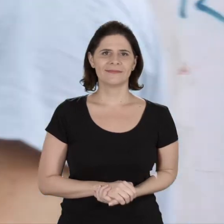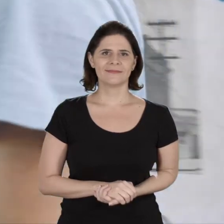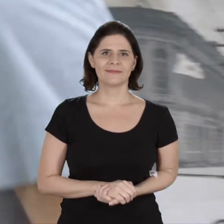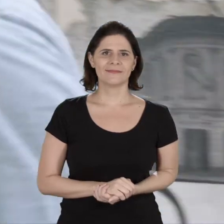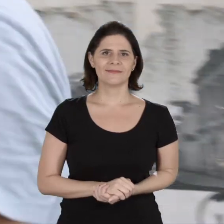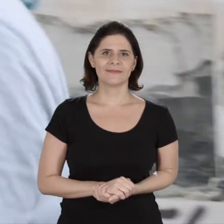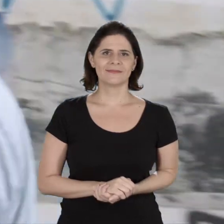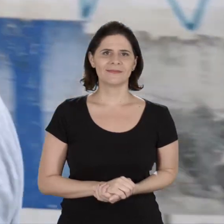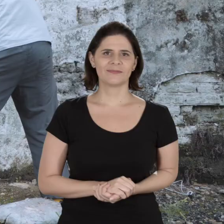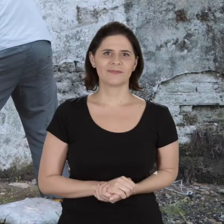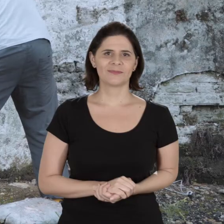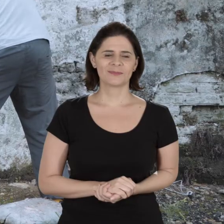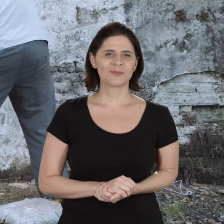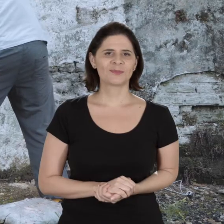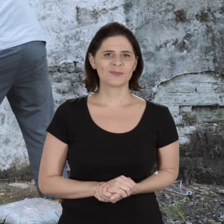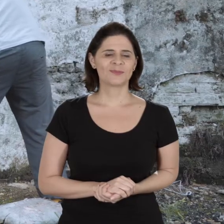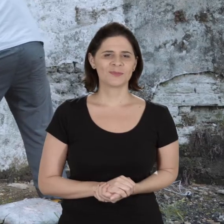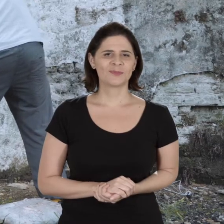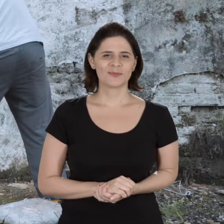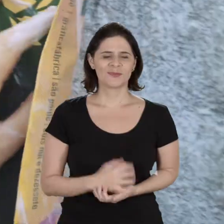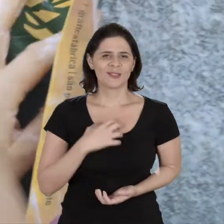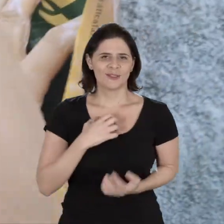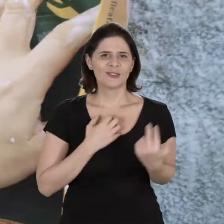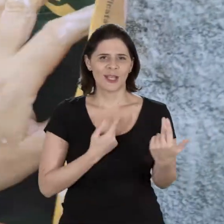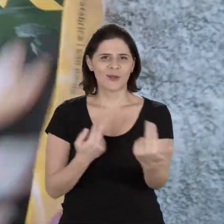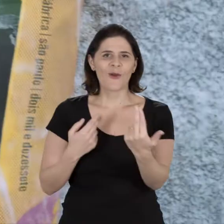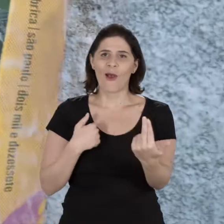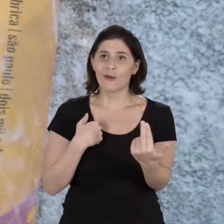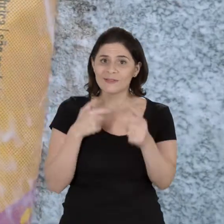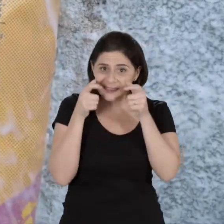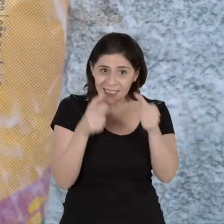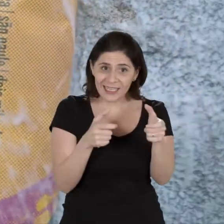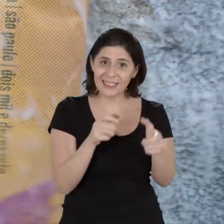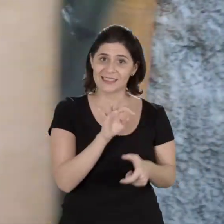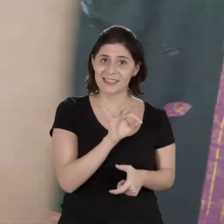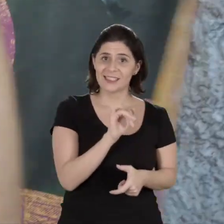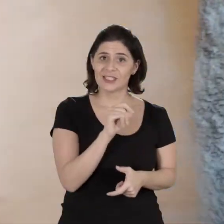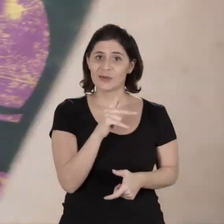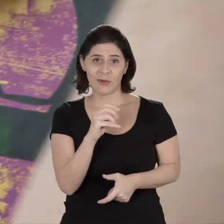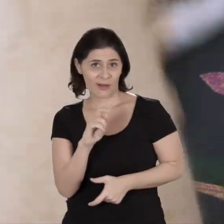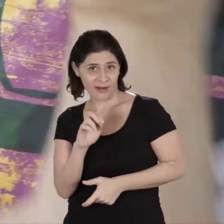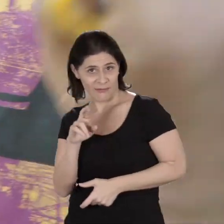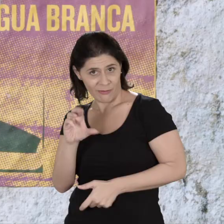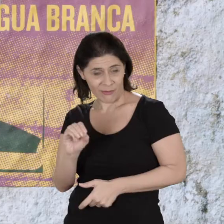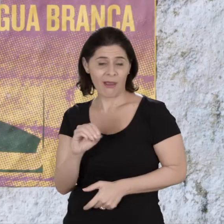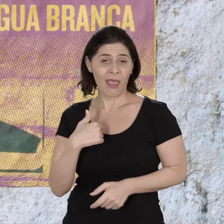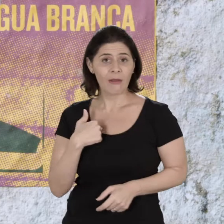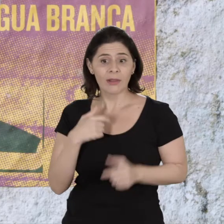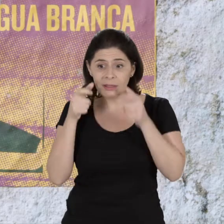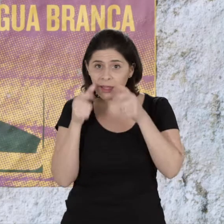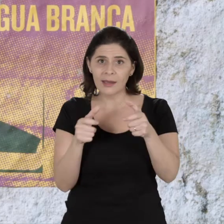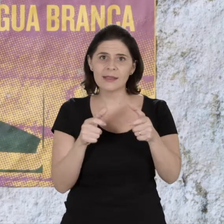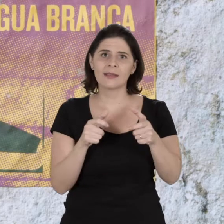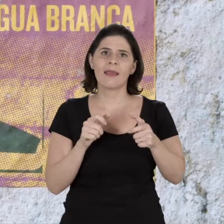Da mesma forma que me interessei pelos trabalhos dos tipógrafos que ainda estão aí, tenho me interessado em conhecer essas gráficas que